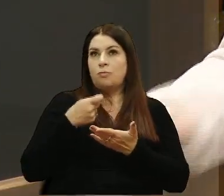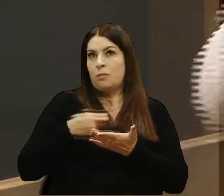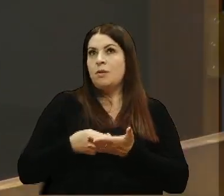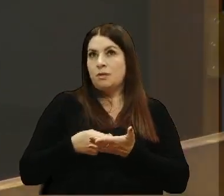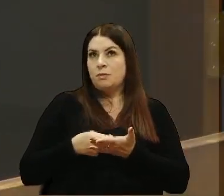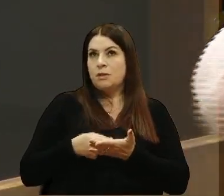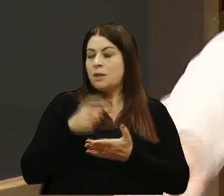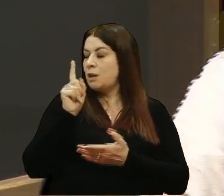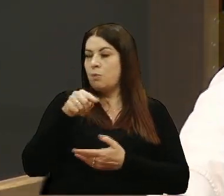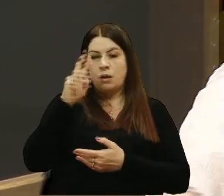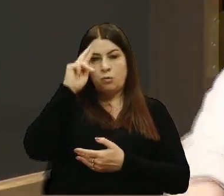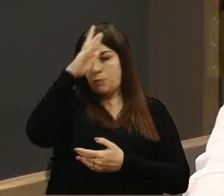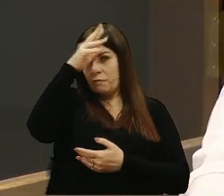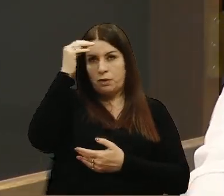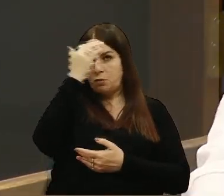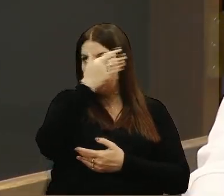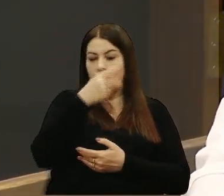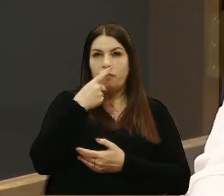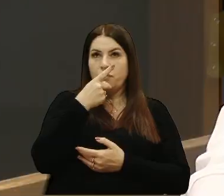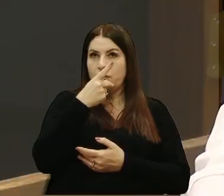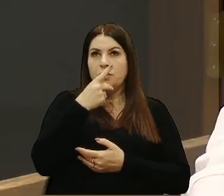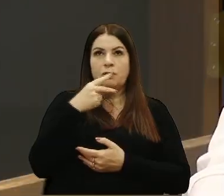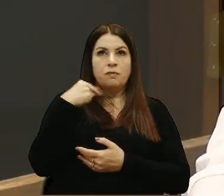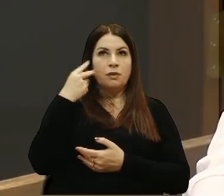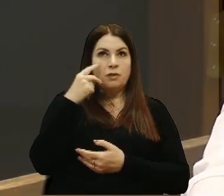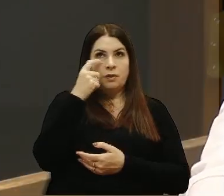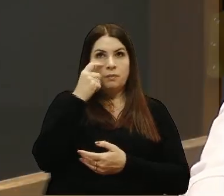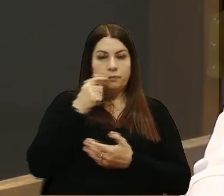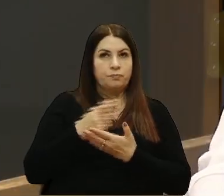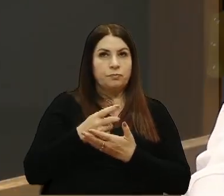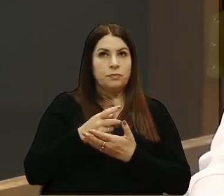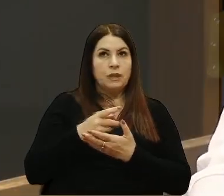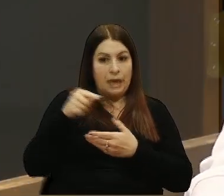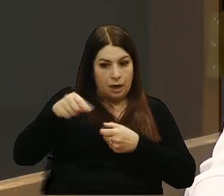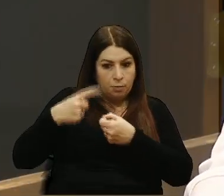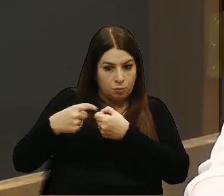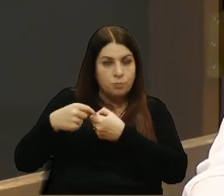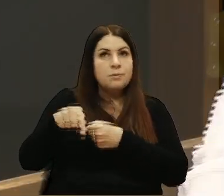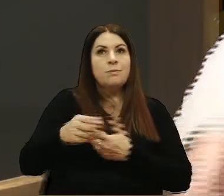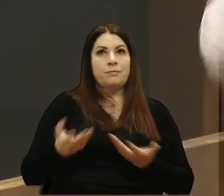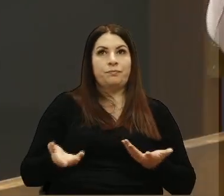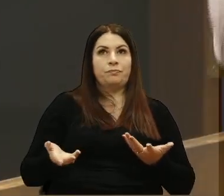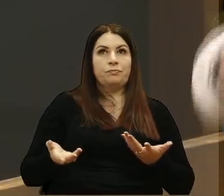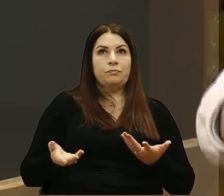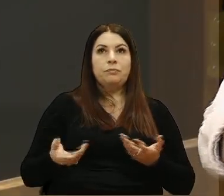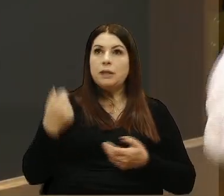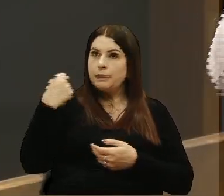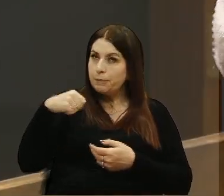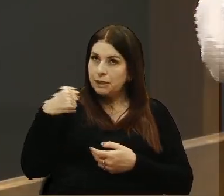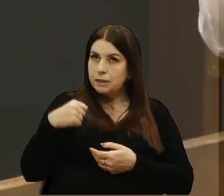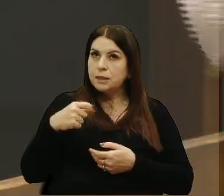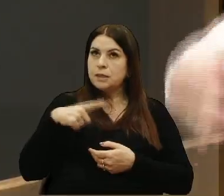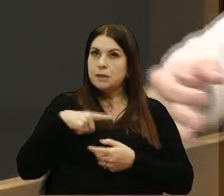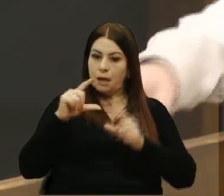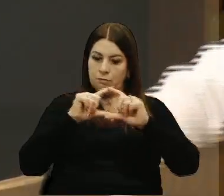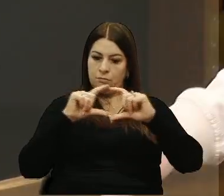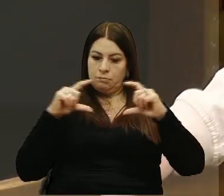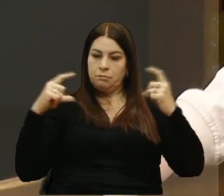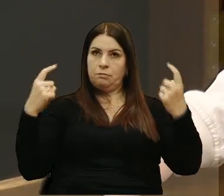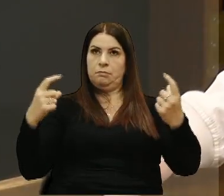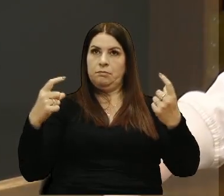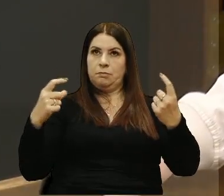E ela não é do prefeito Adiló, como bem tratou o vereador Wagner Petrini, ela é desse município. E ela precisa estar